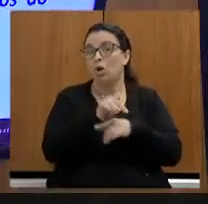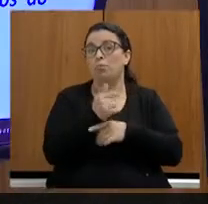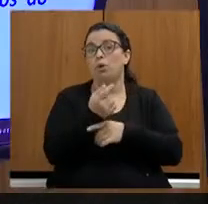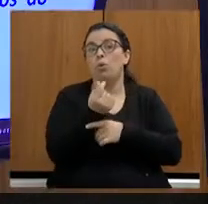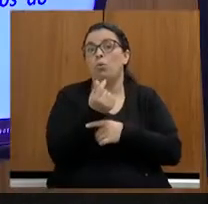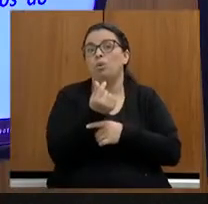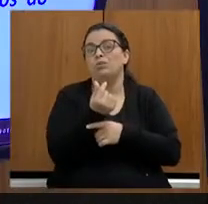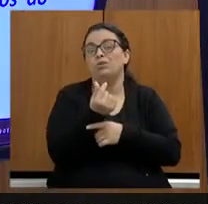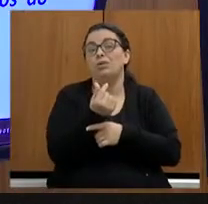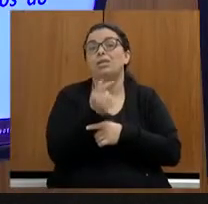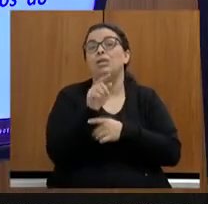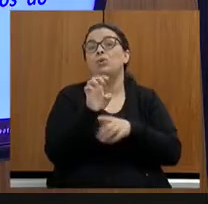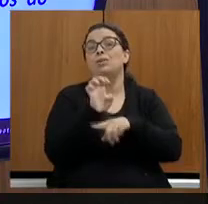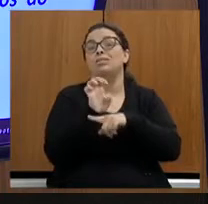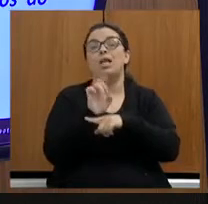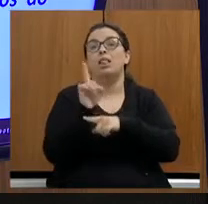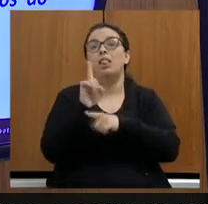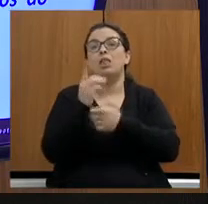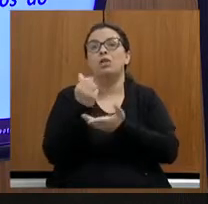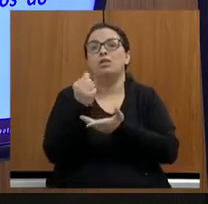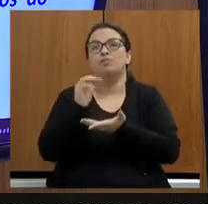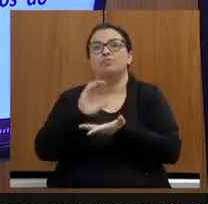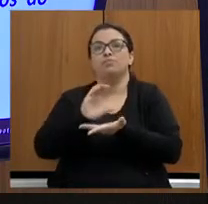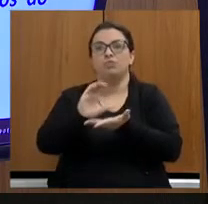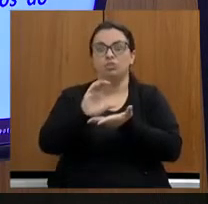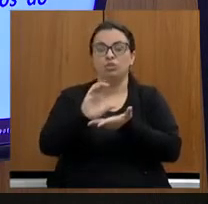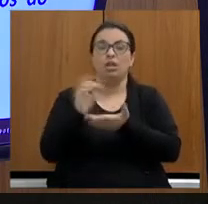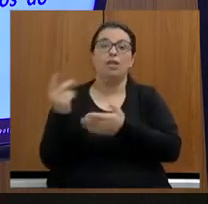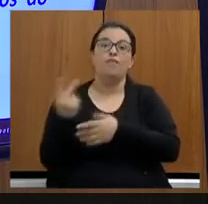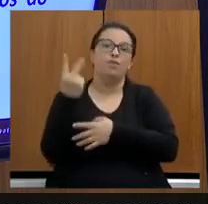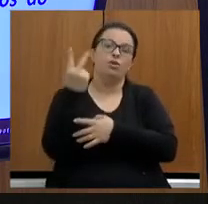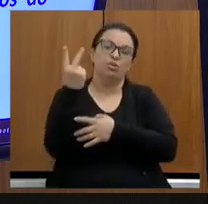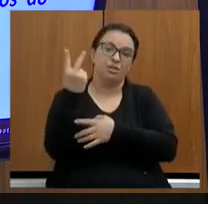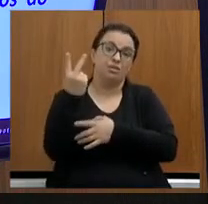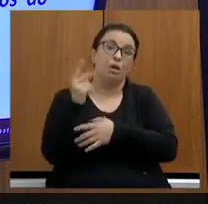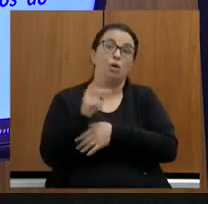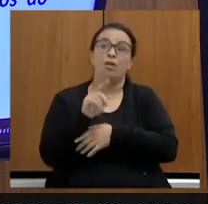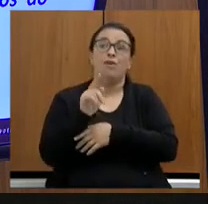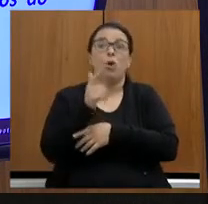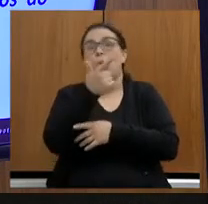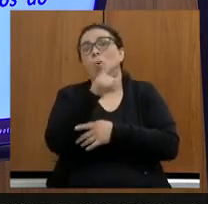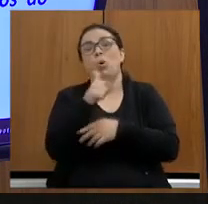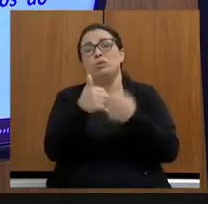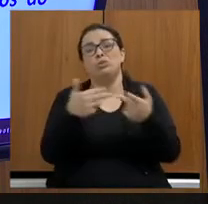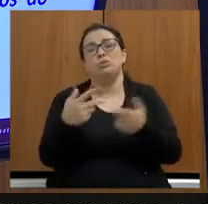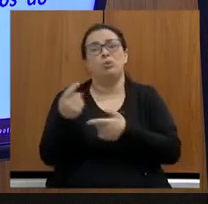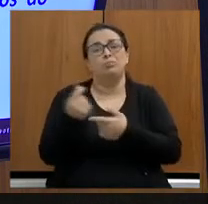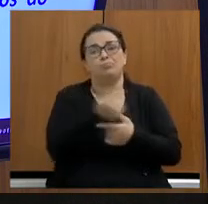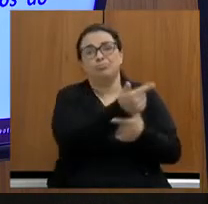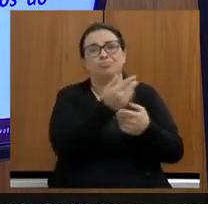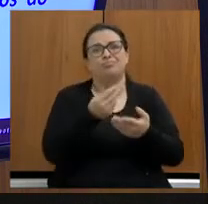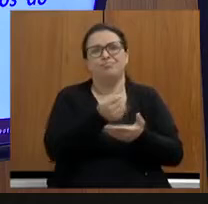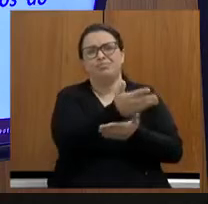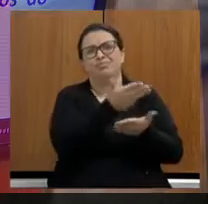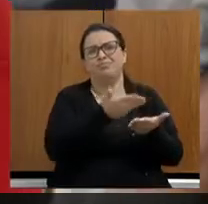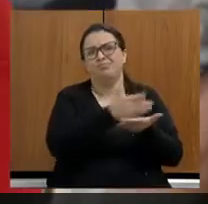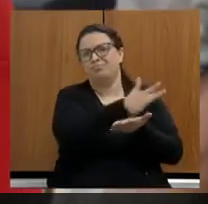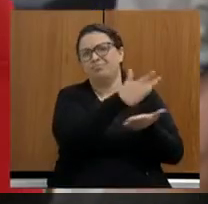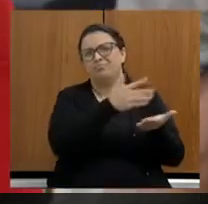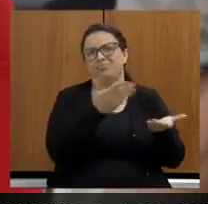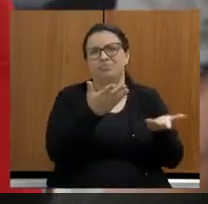recursos que o estado não vai investir valorização por tudo que nós temos aqui e vai fazer outras coisas com o dinheiro pode